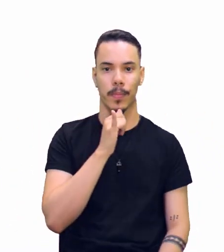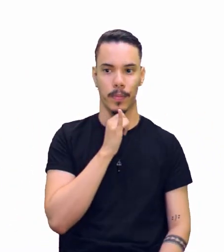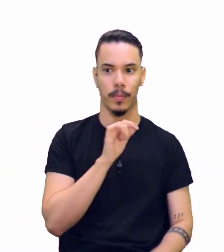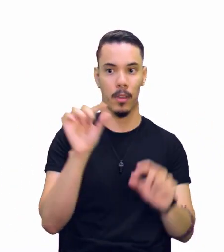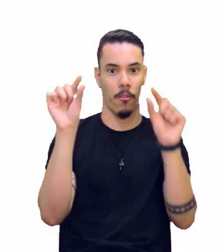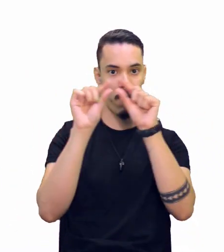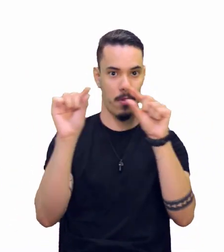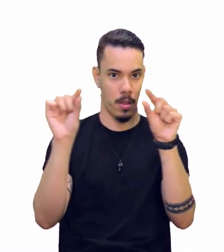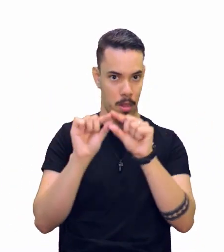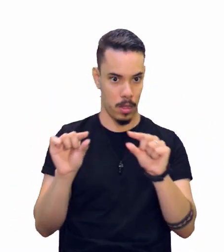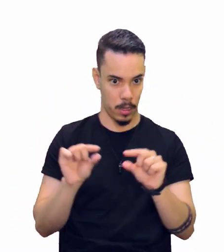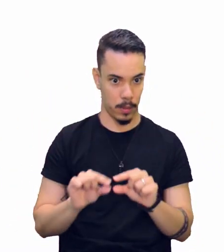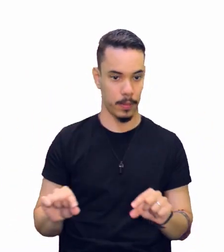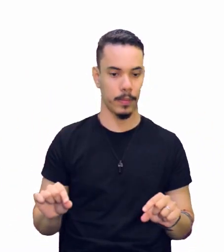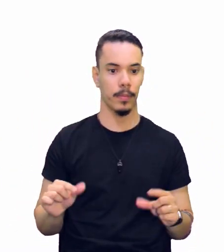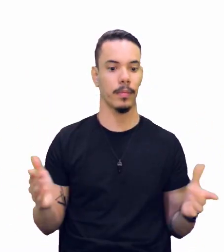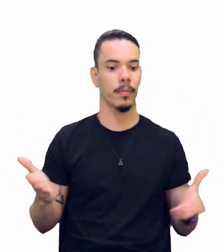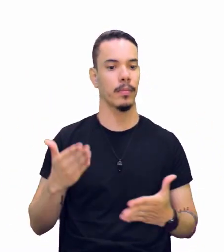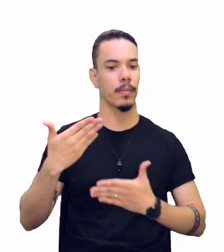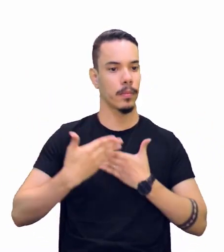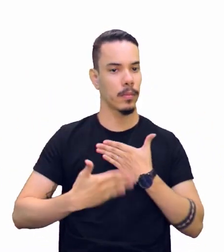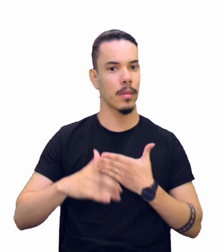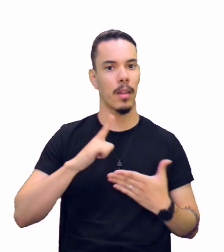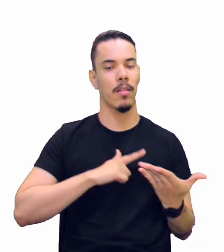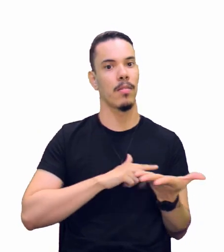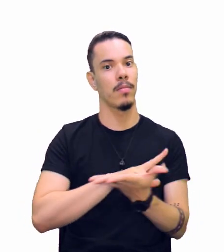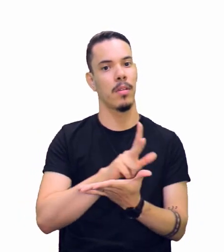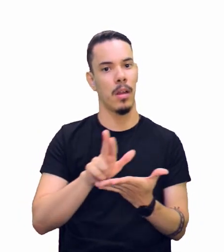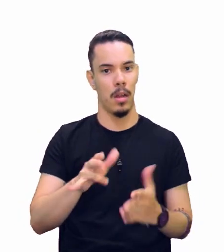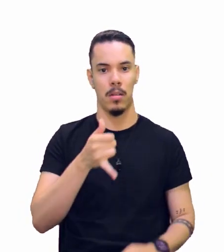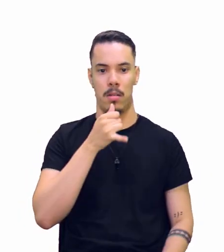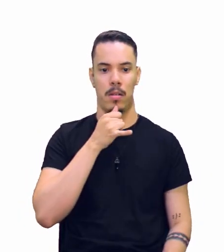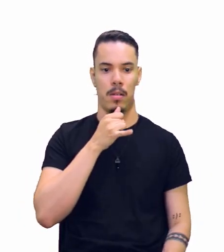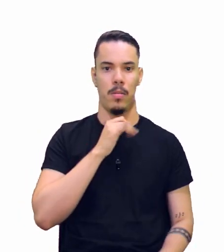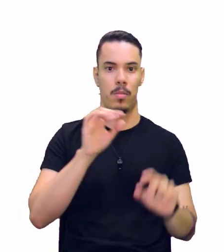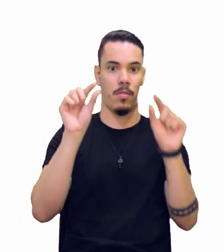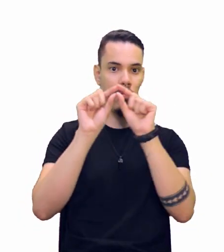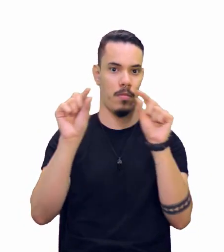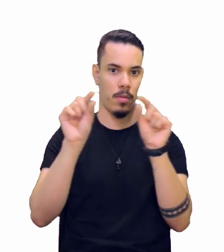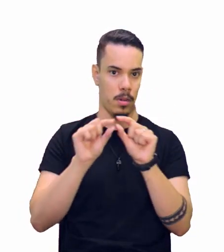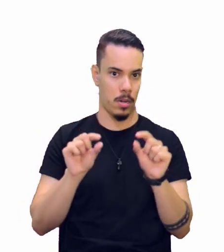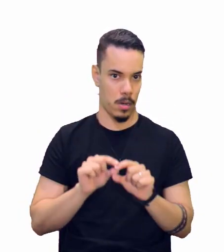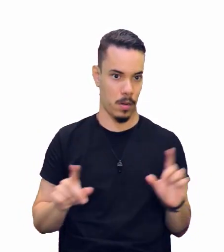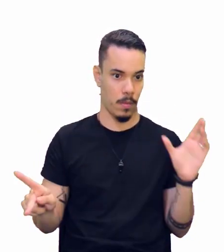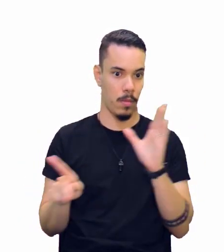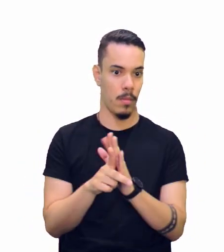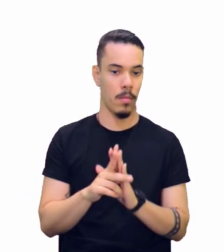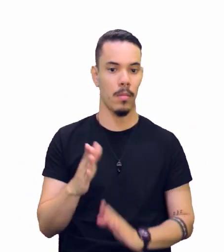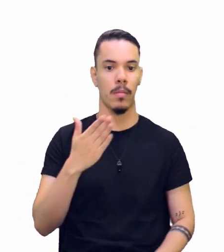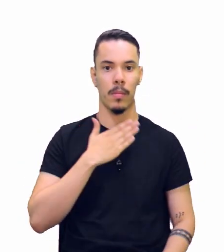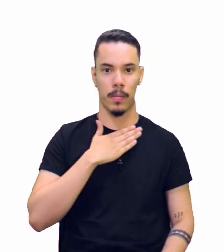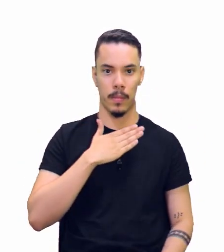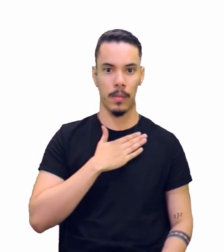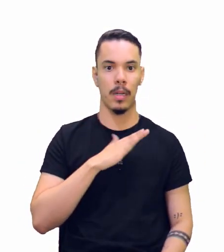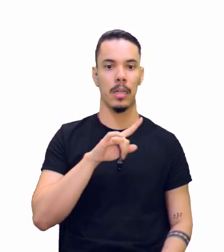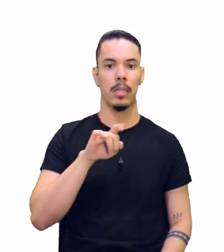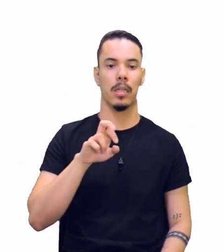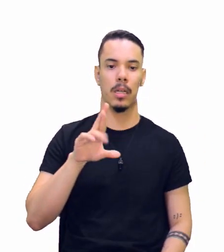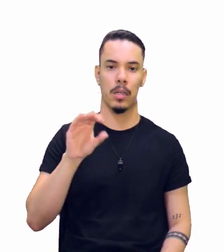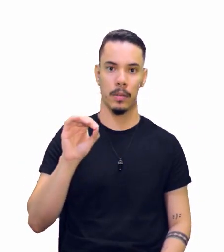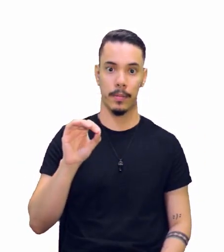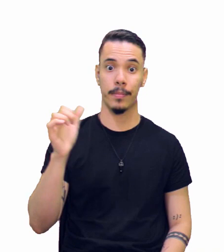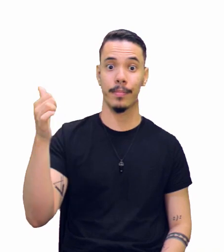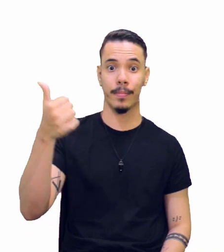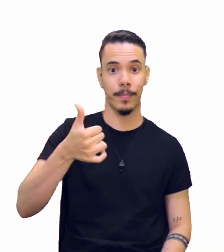Então, a gente tem aqui agora, a partir de agora, vários exemplos de frases com a minha condicional zero. A primeira